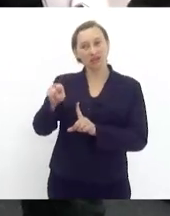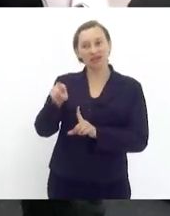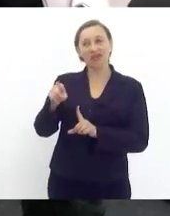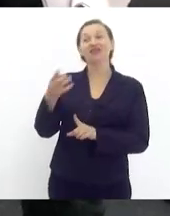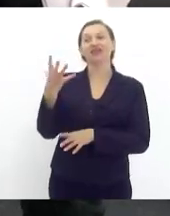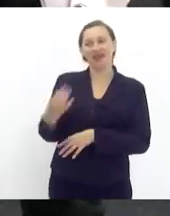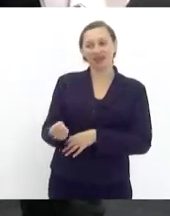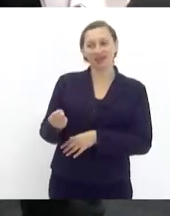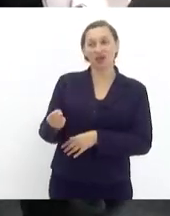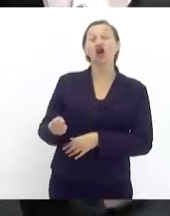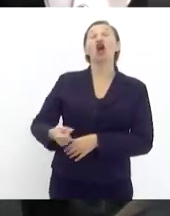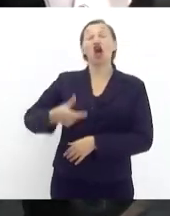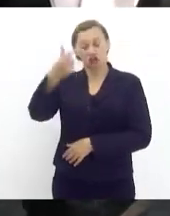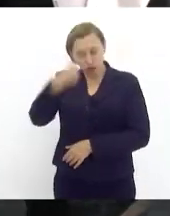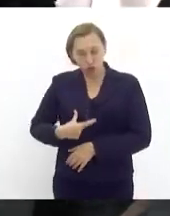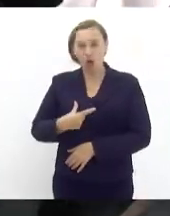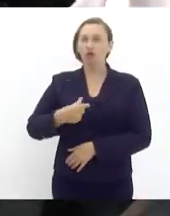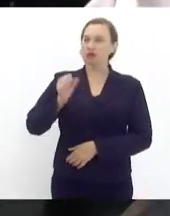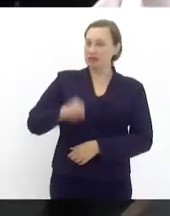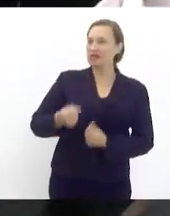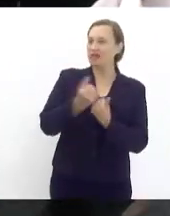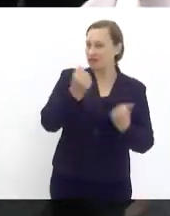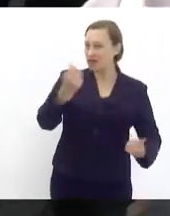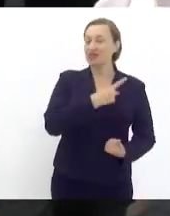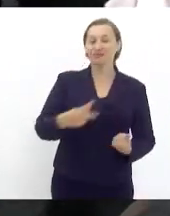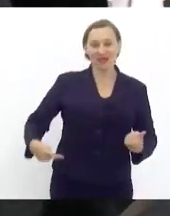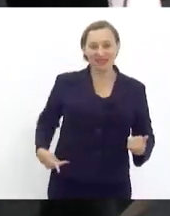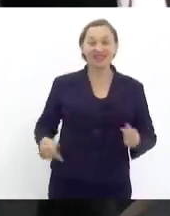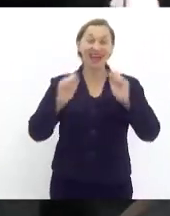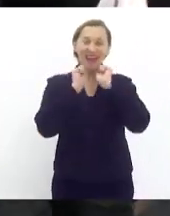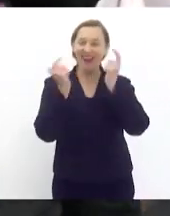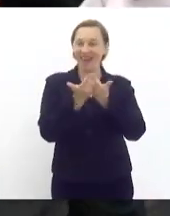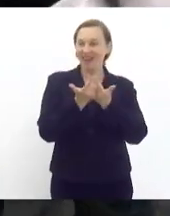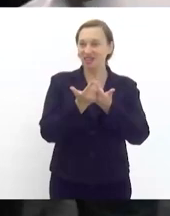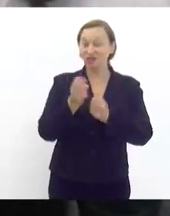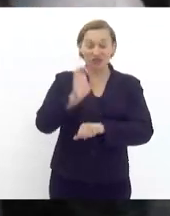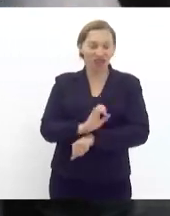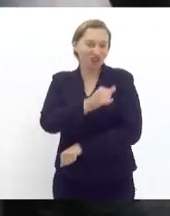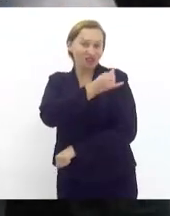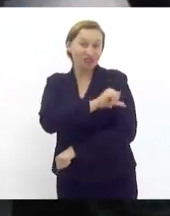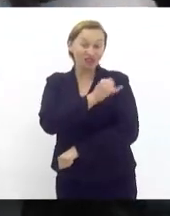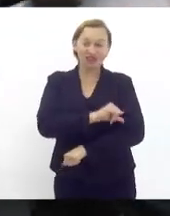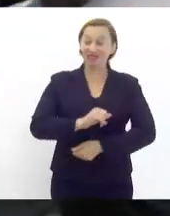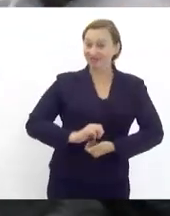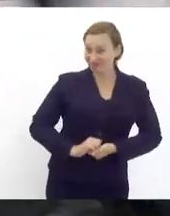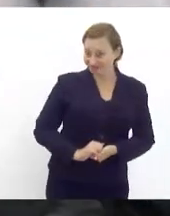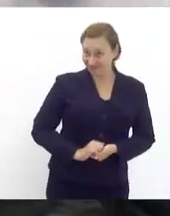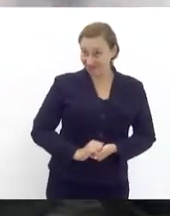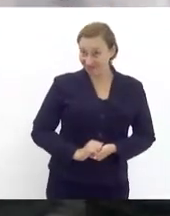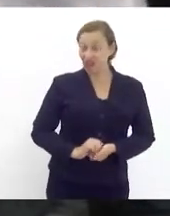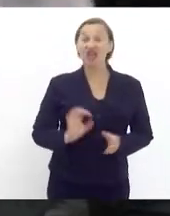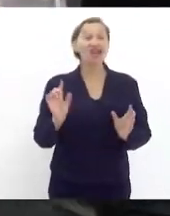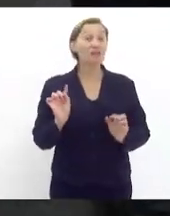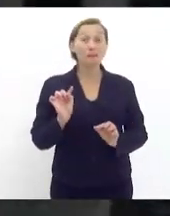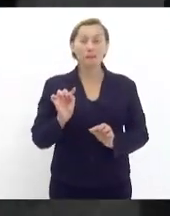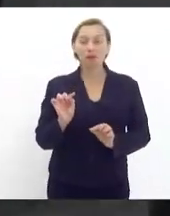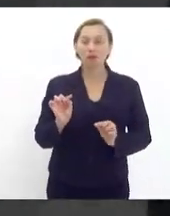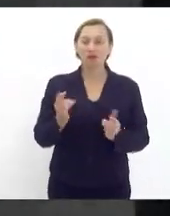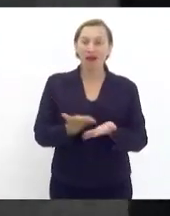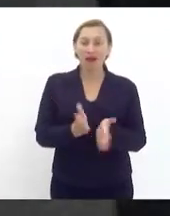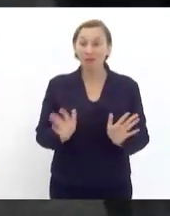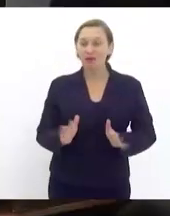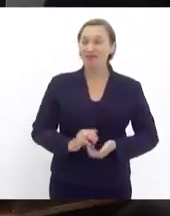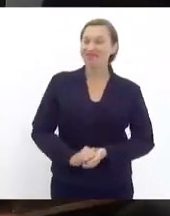que aceitar Eu estou sim como vice-presidente da Assembleia Legislativa do Estado do Rio de Janeiro e ponto